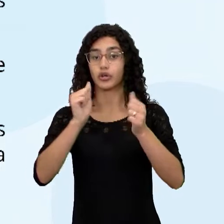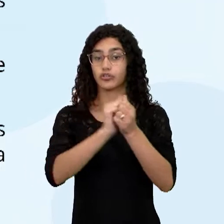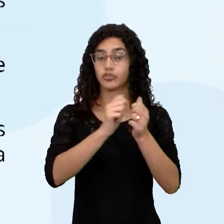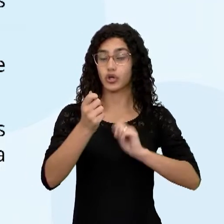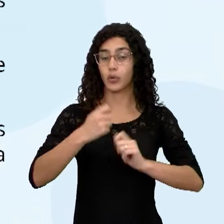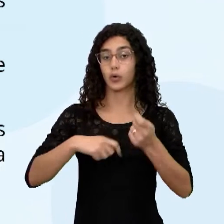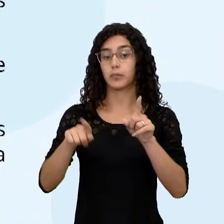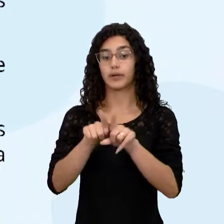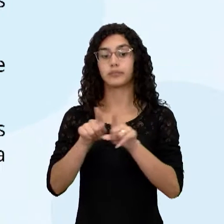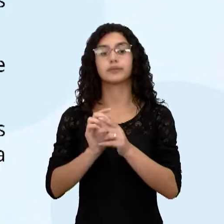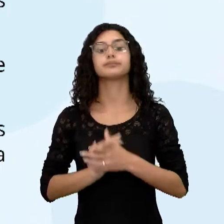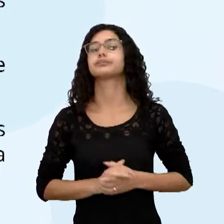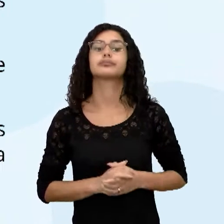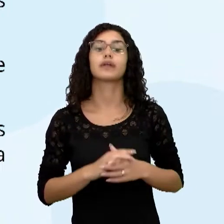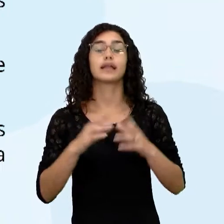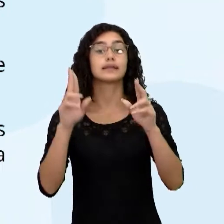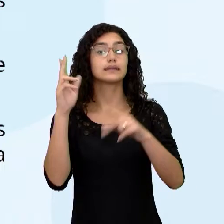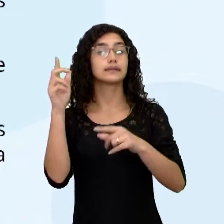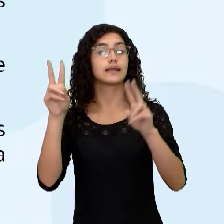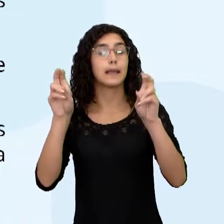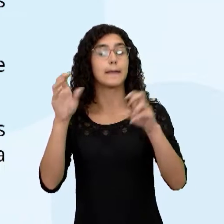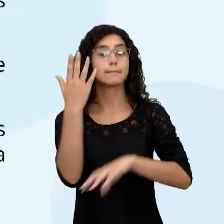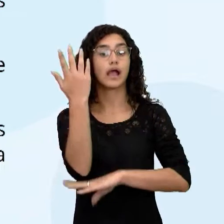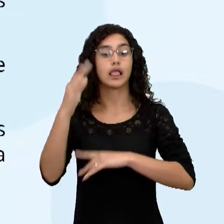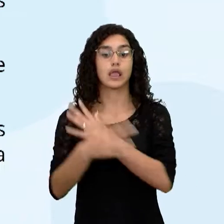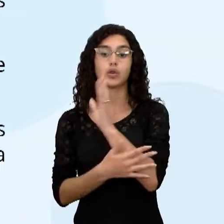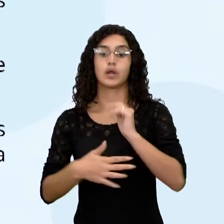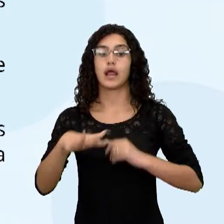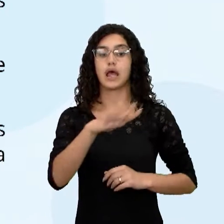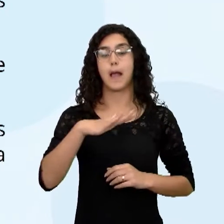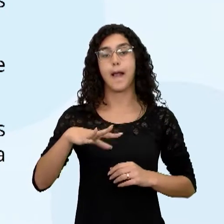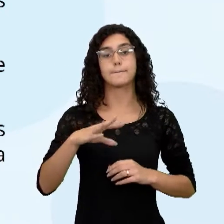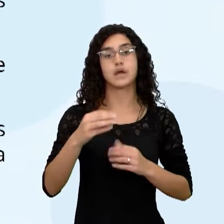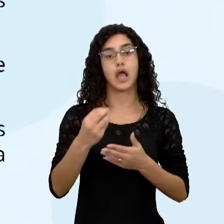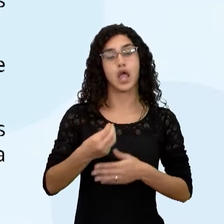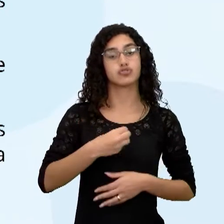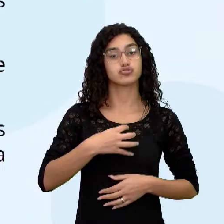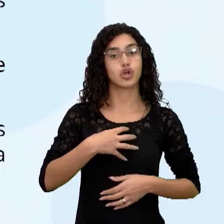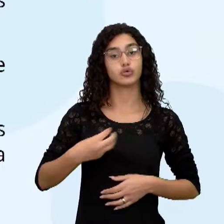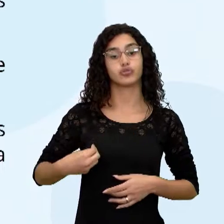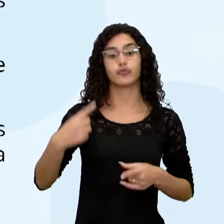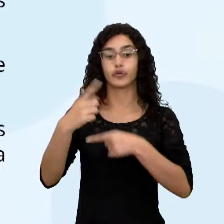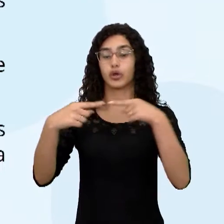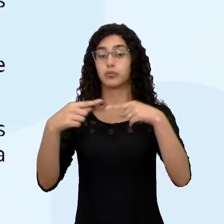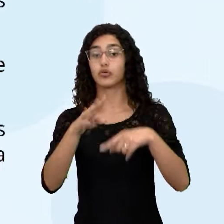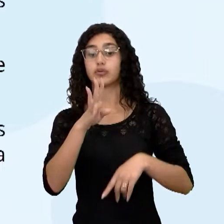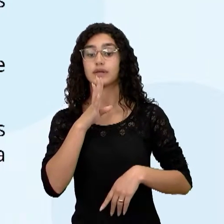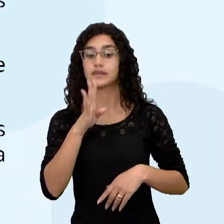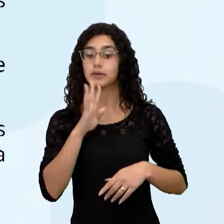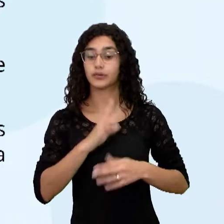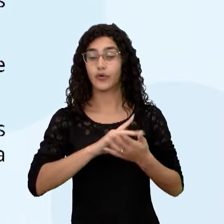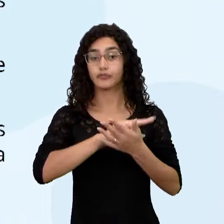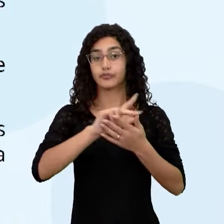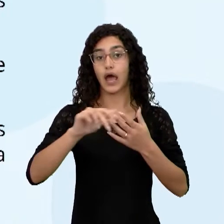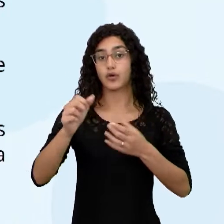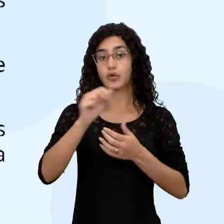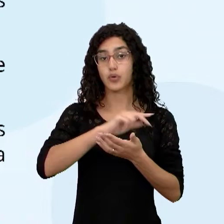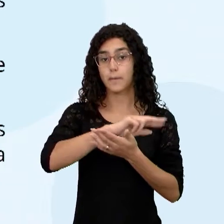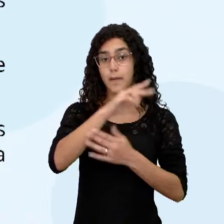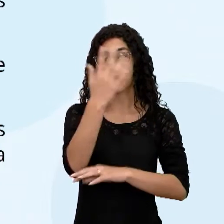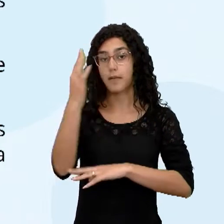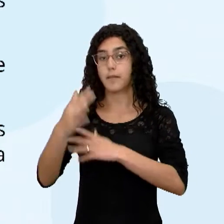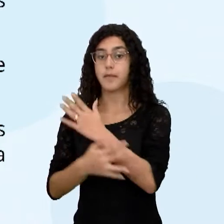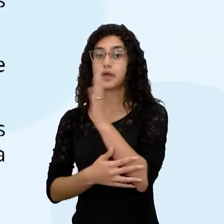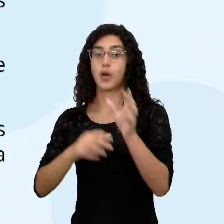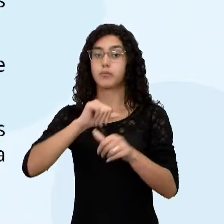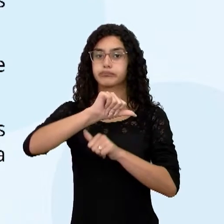econômicas. Unidade temática, natureza, ambientes e qualidade de vida. Objeto de conhecimento, diversidade ambiental e